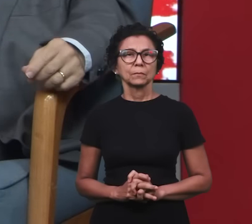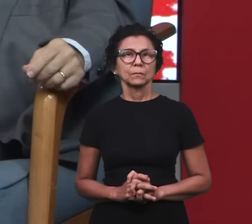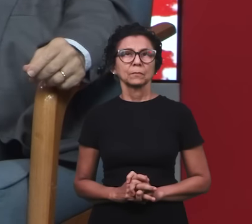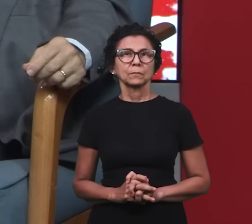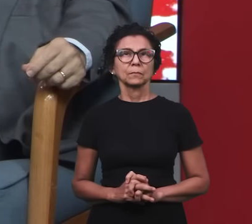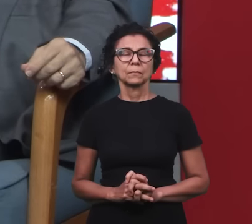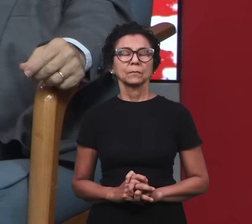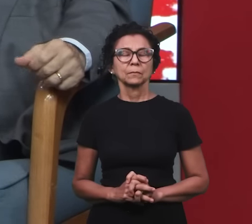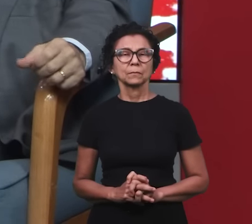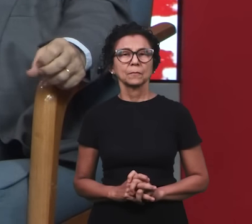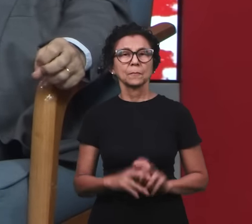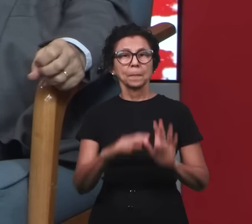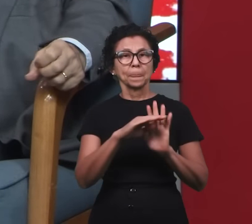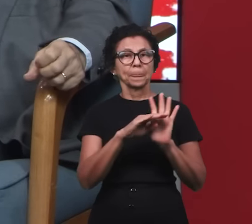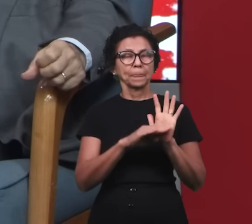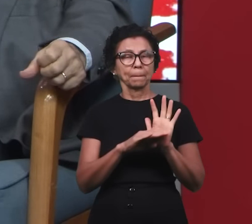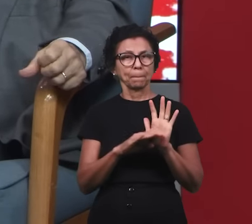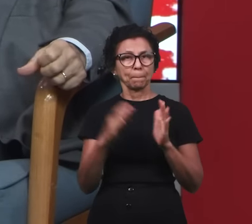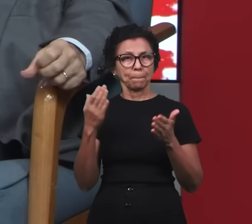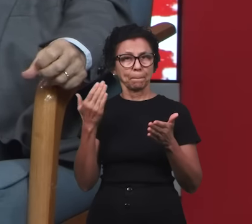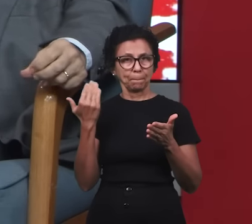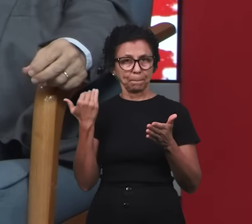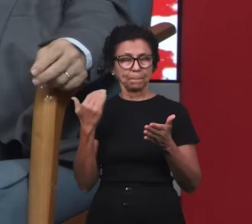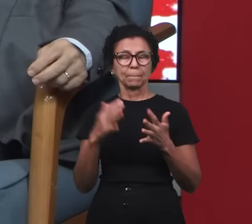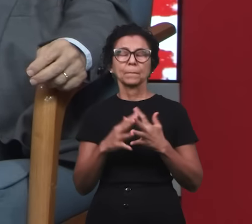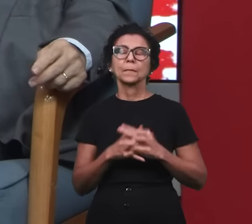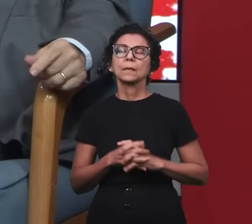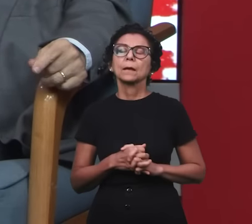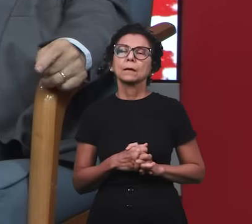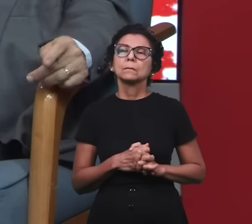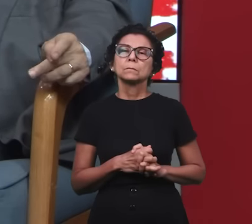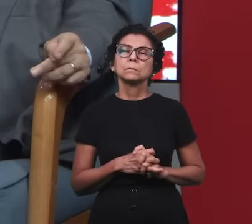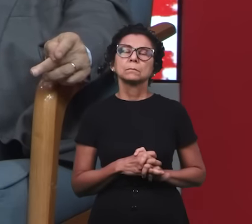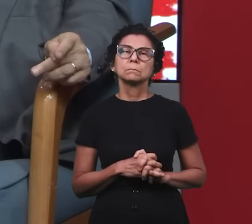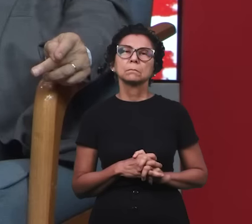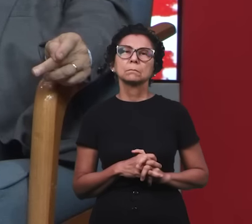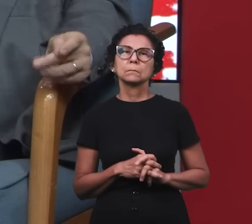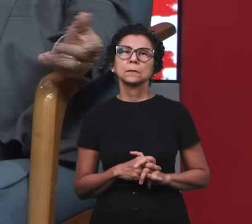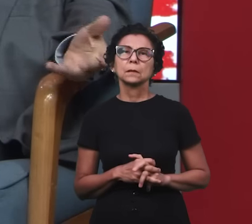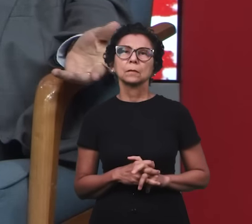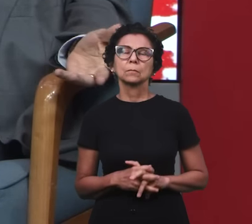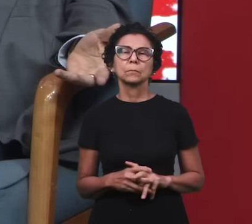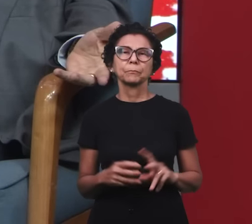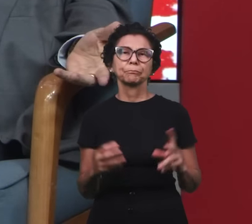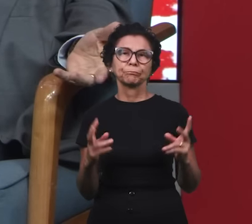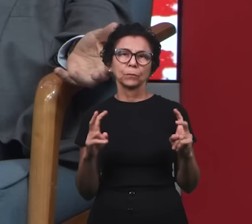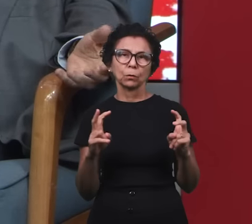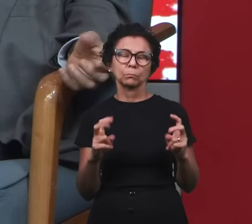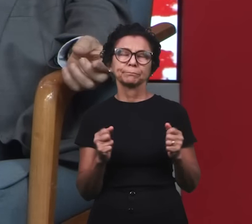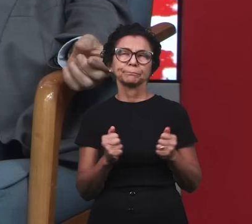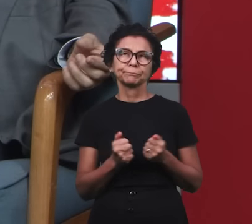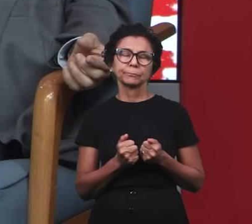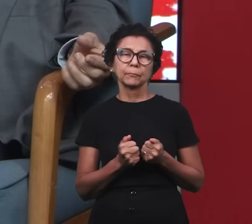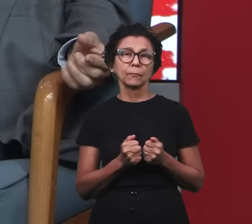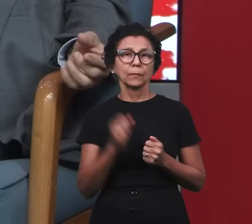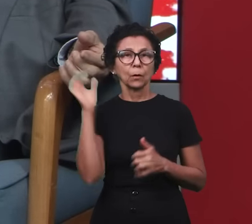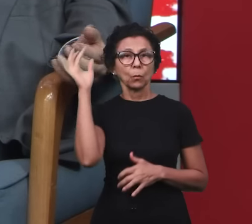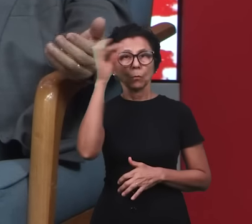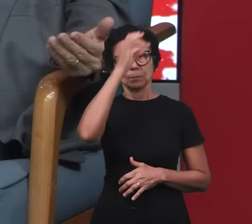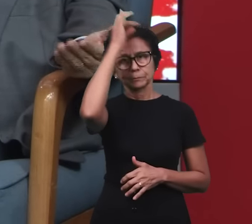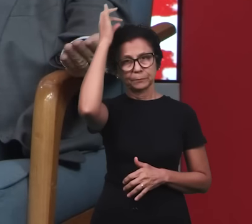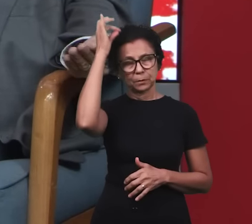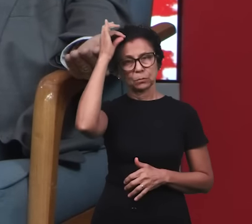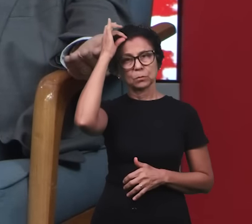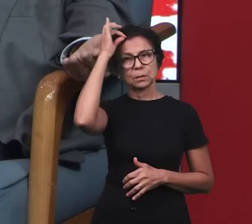No programa anterior, nós estávamos falando sobre o Espírito Santo,